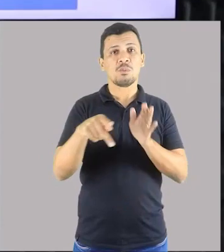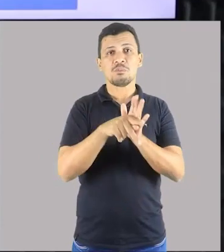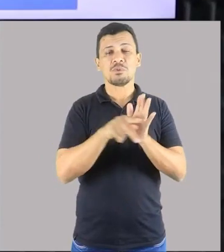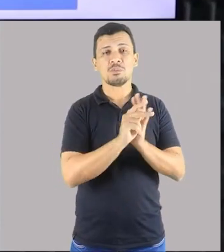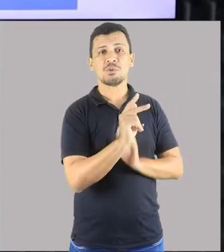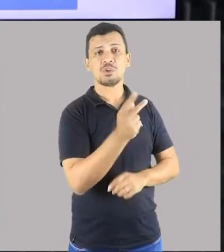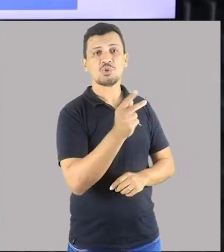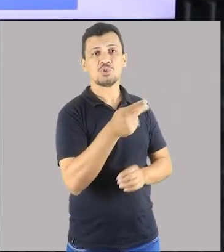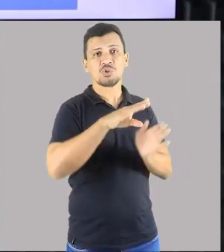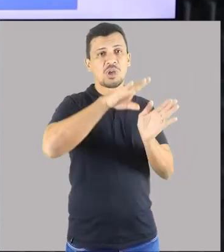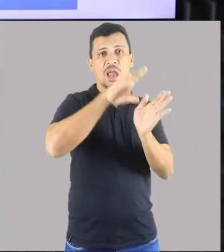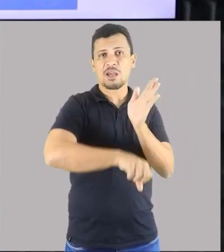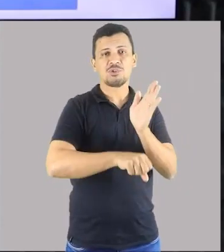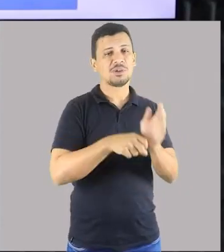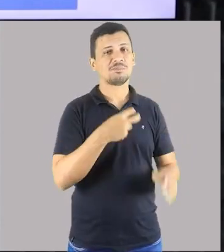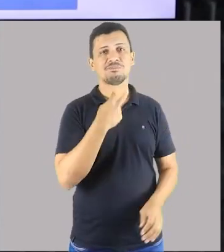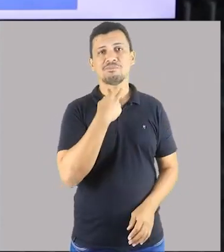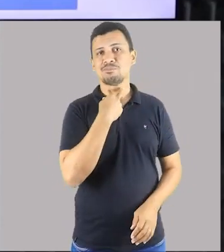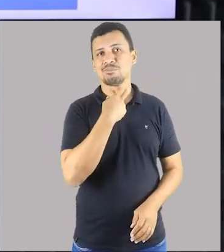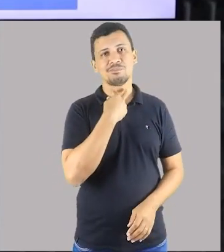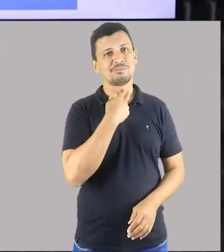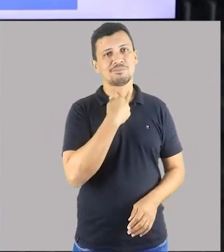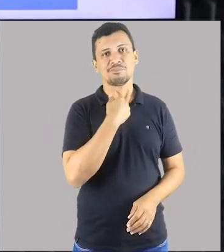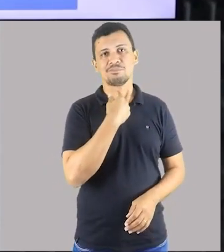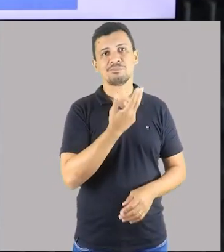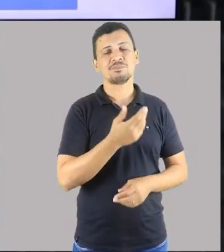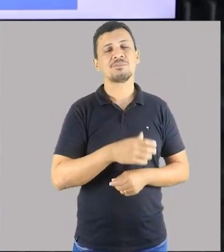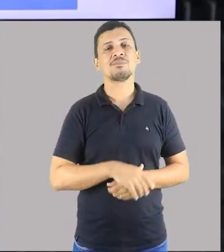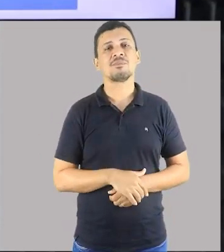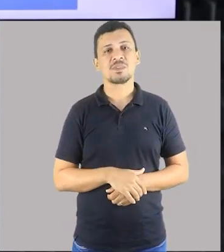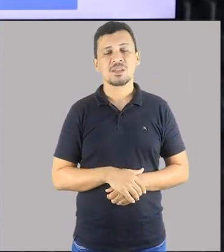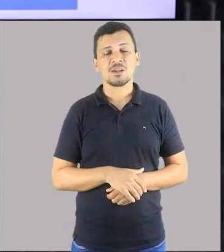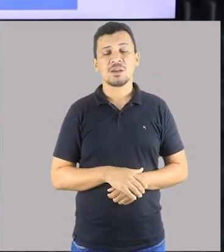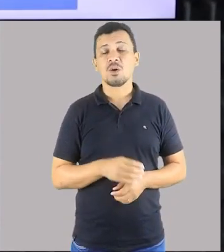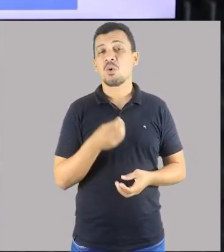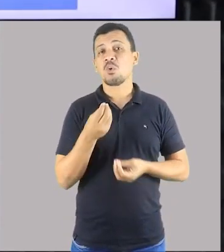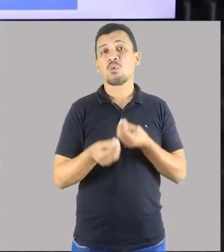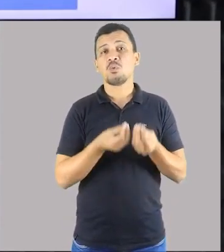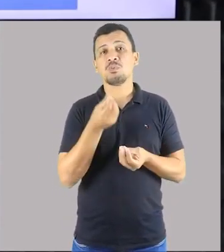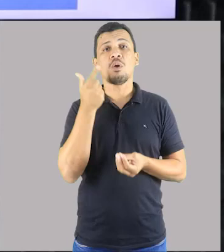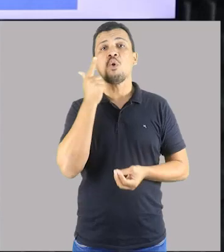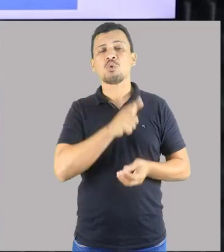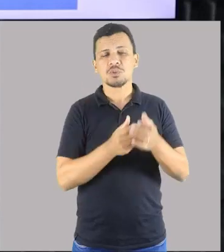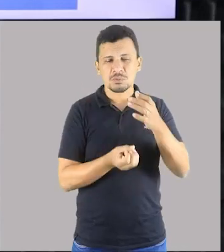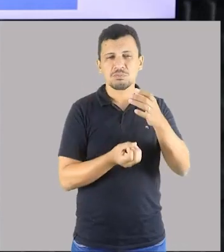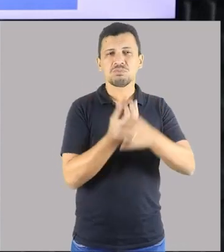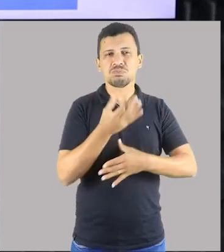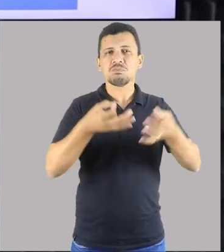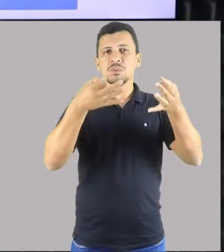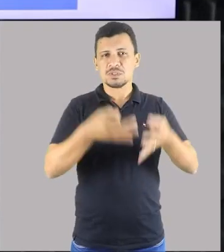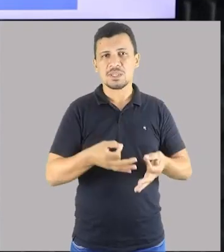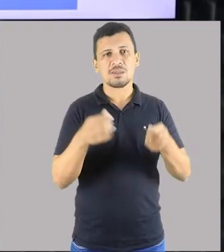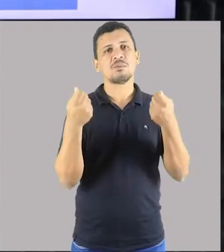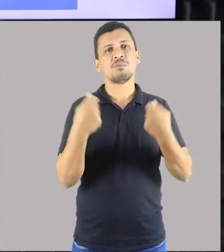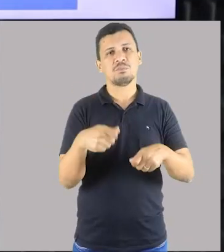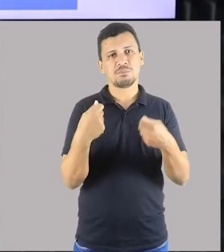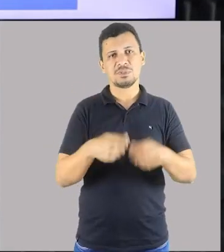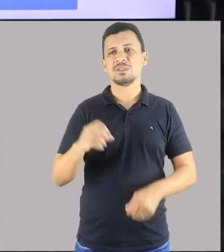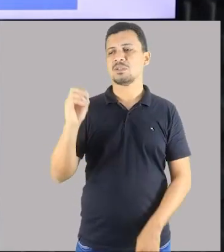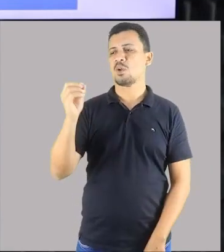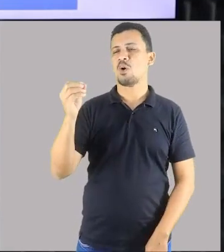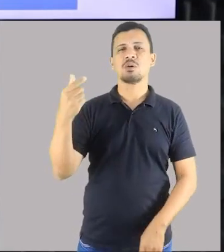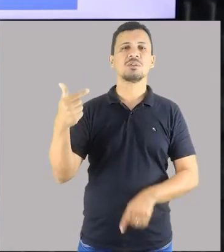fazer a ressíntese do ATP. Para funcionar o mecanismo direitinho, precisa ter a presença do